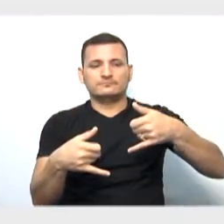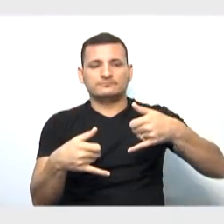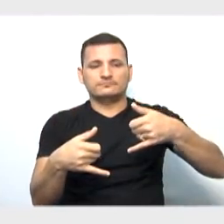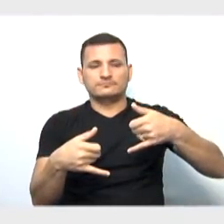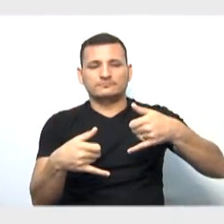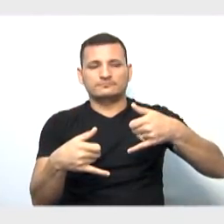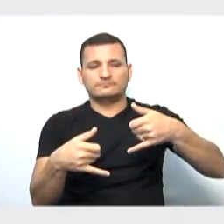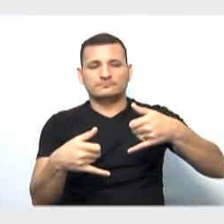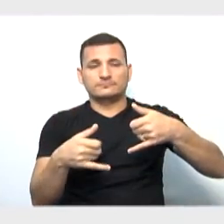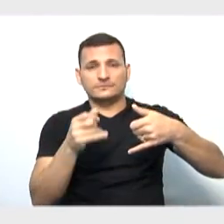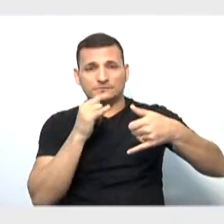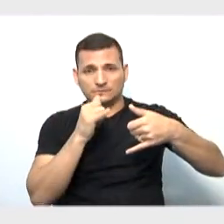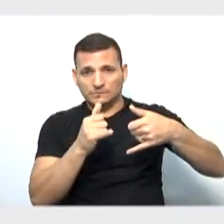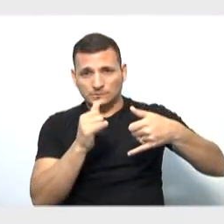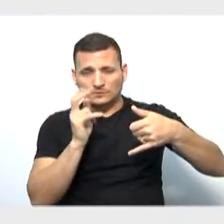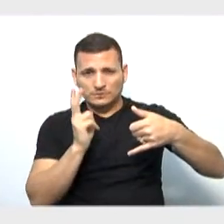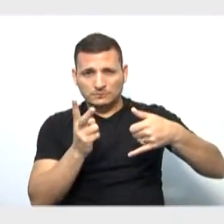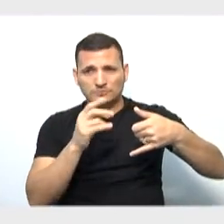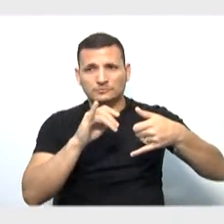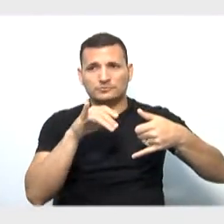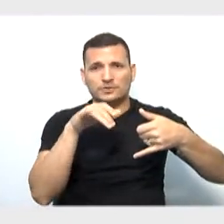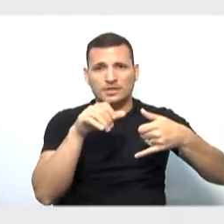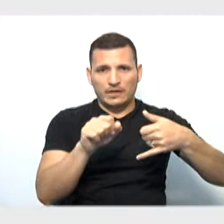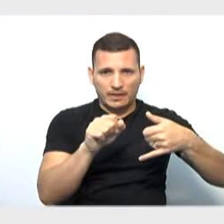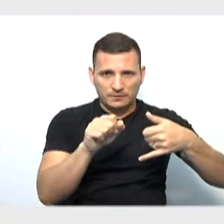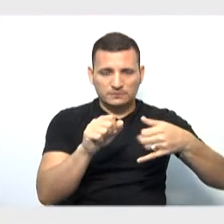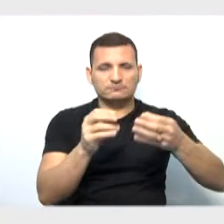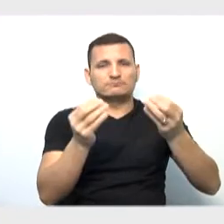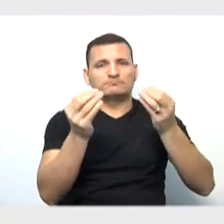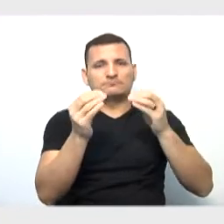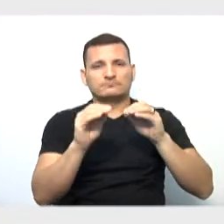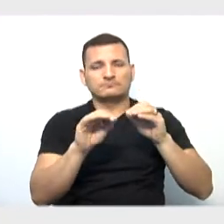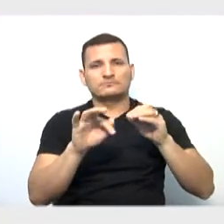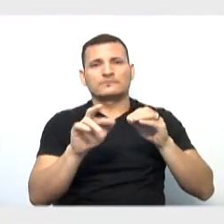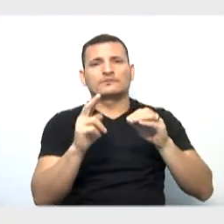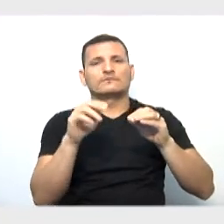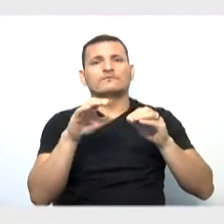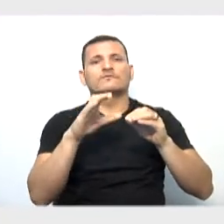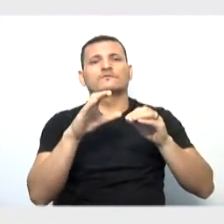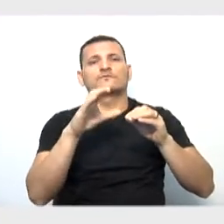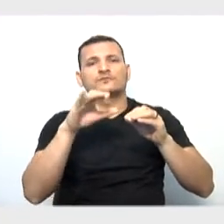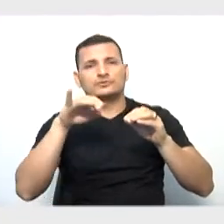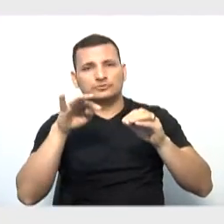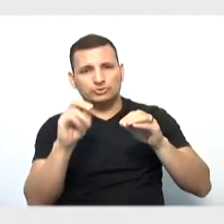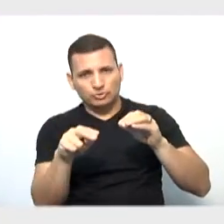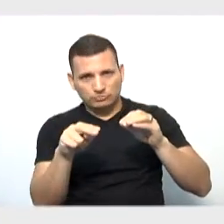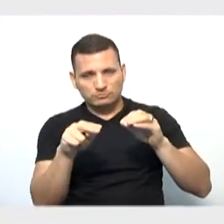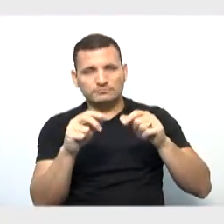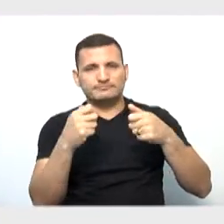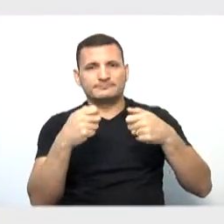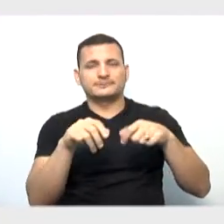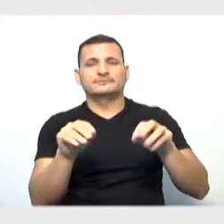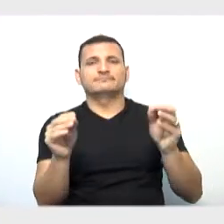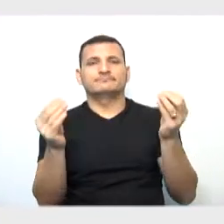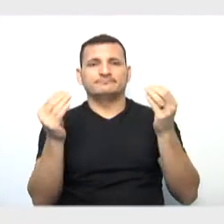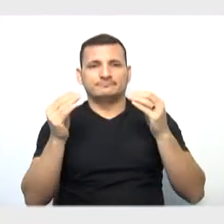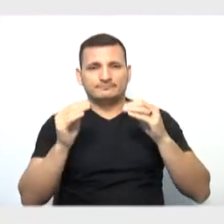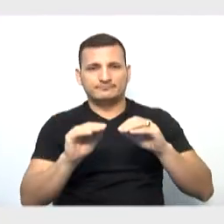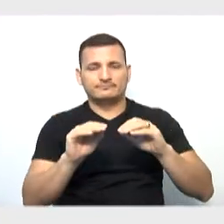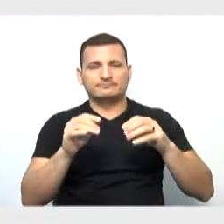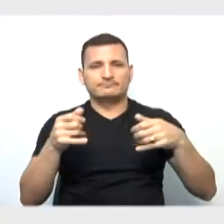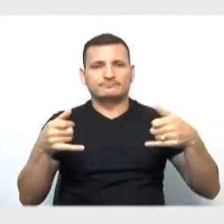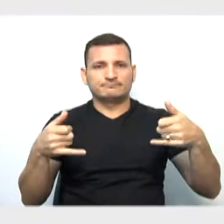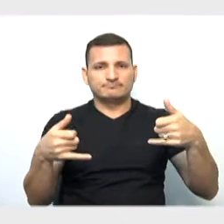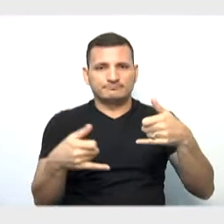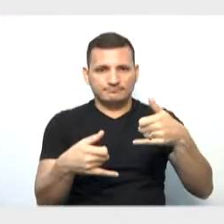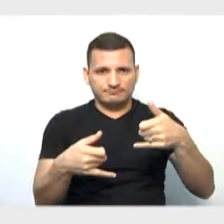for escrever com JavaScript e chamar uma função, eu preciso ter as chaves. Gente, anote